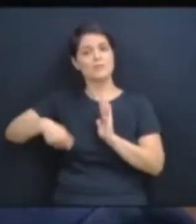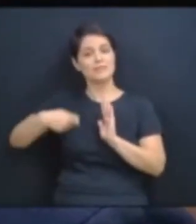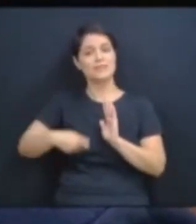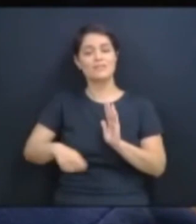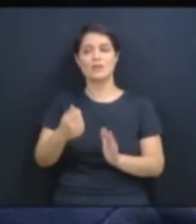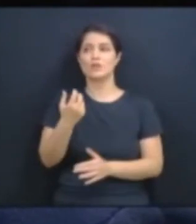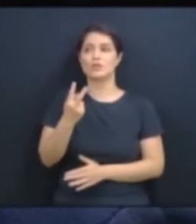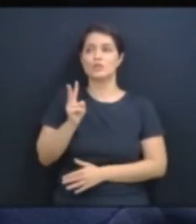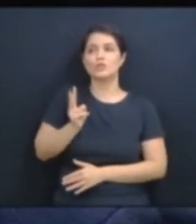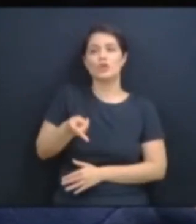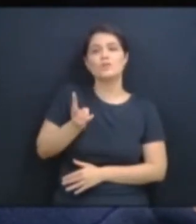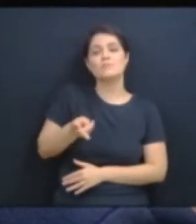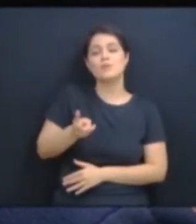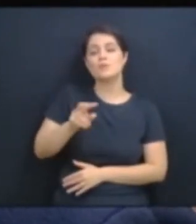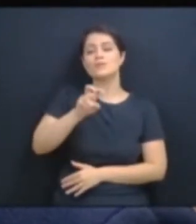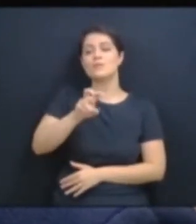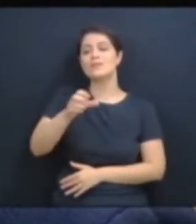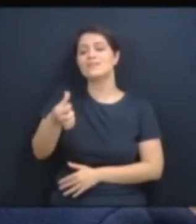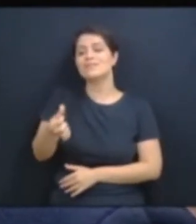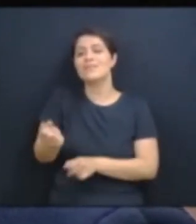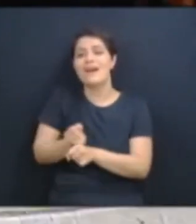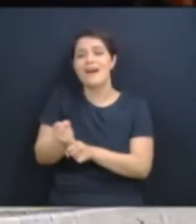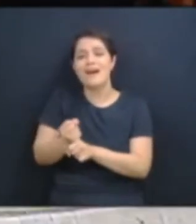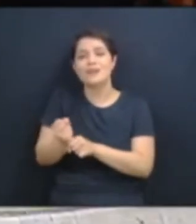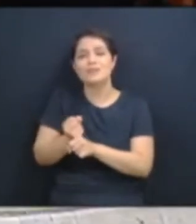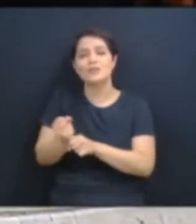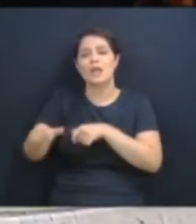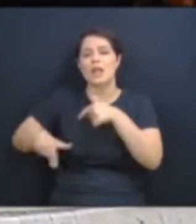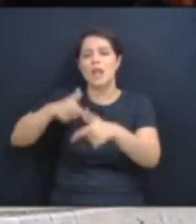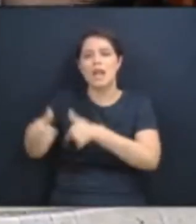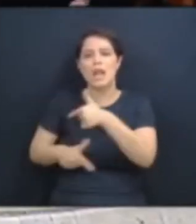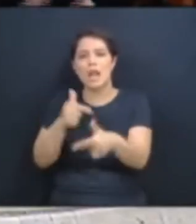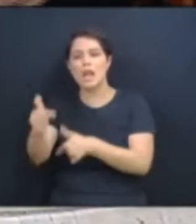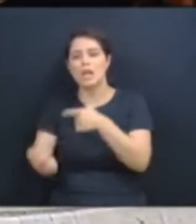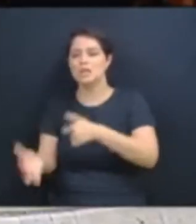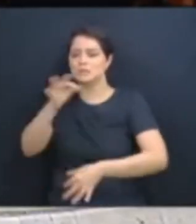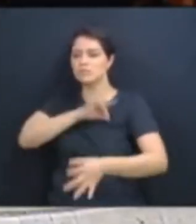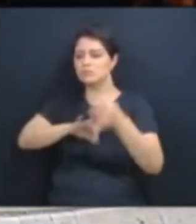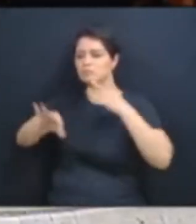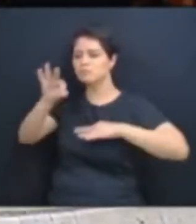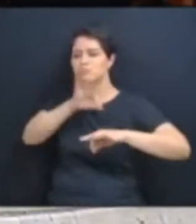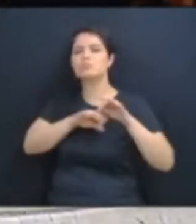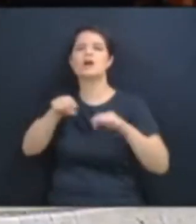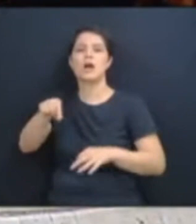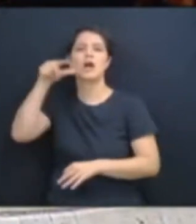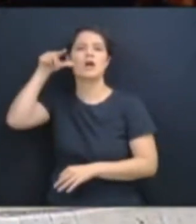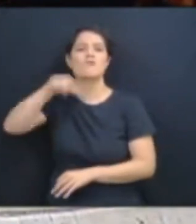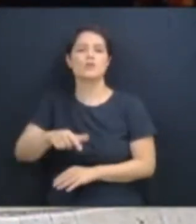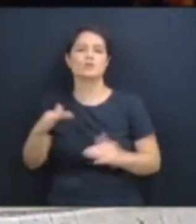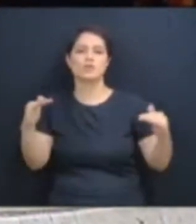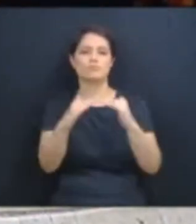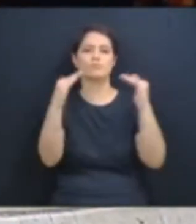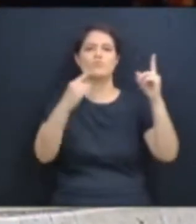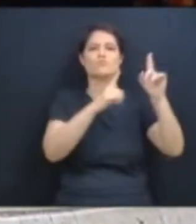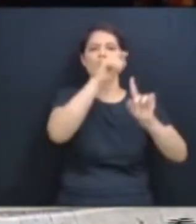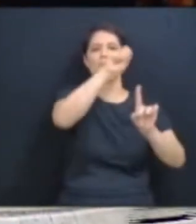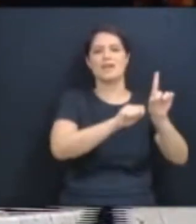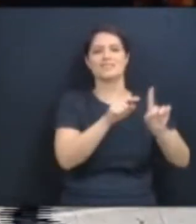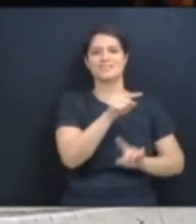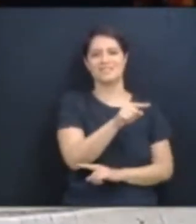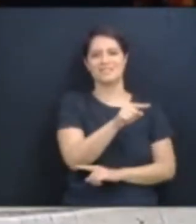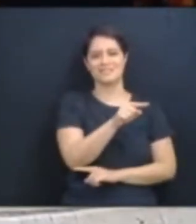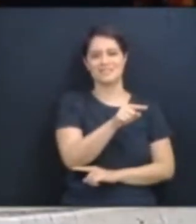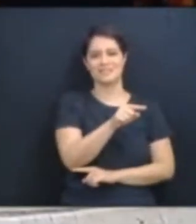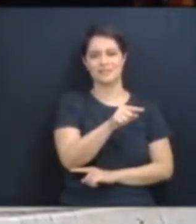anos de trabalho para ter esse lucro que está tendo aqui. O que a gente está vendo nessa questão do pedágio é uma